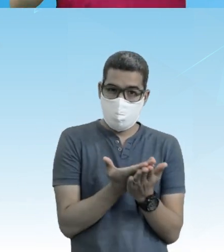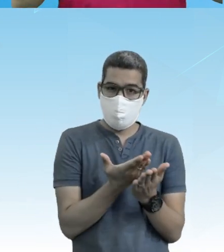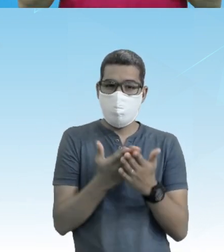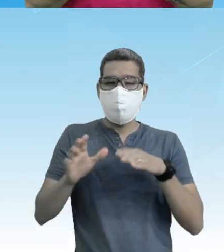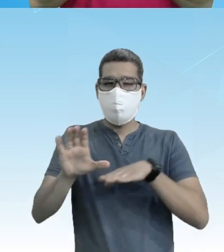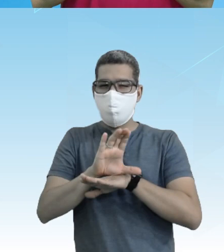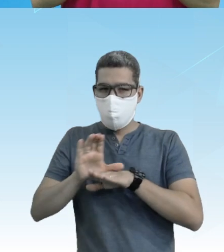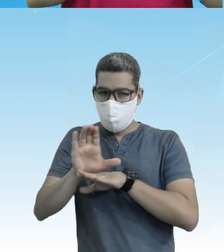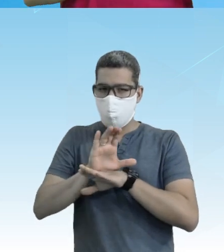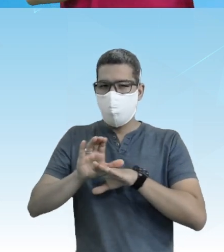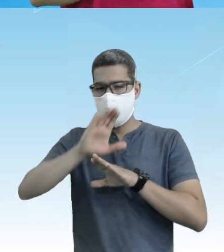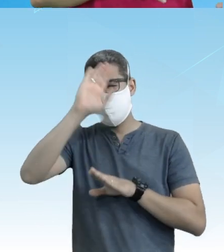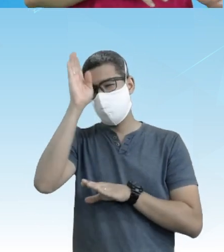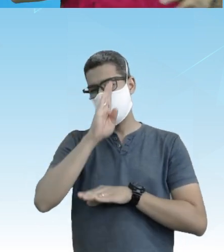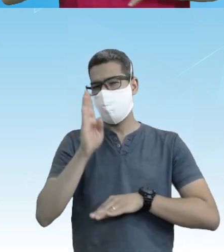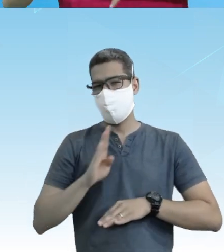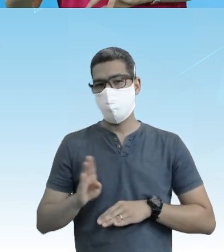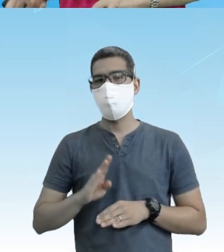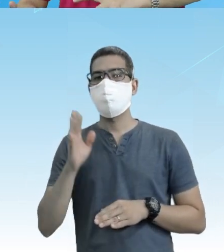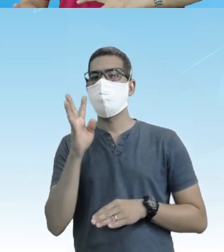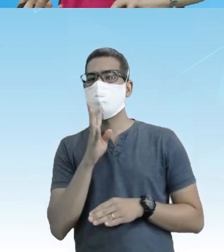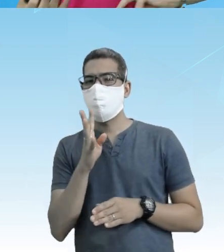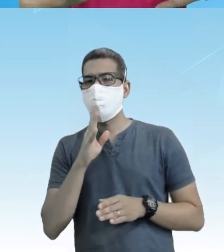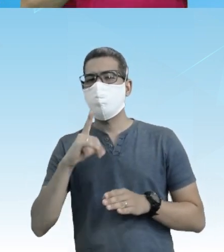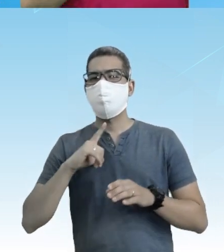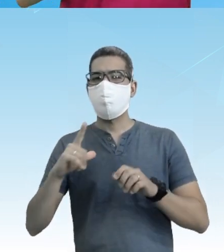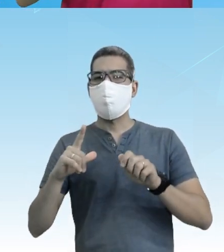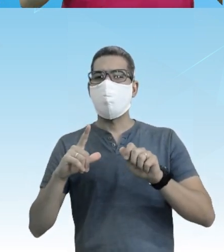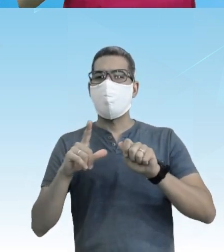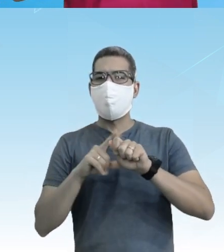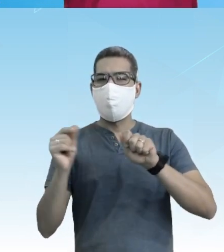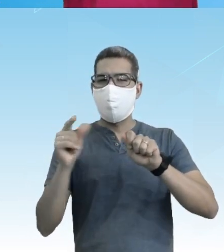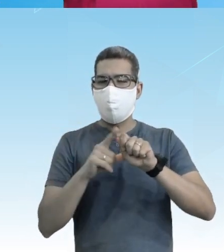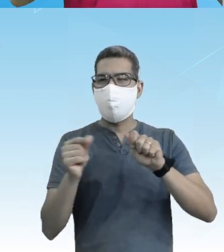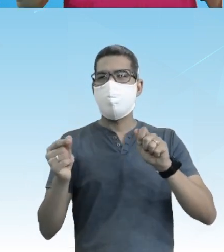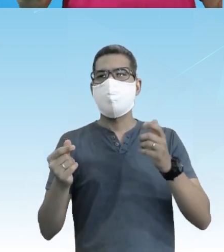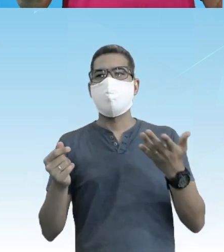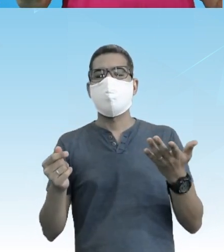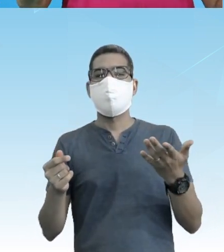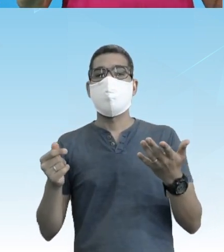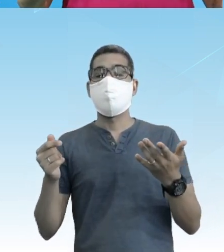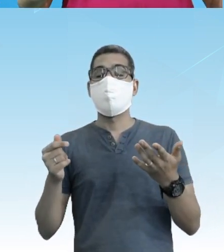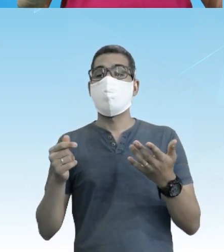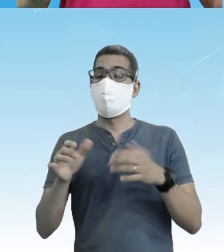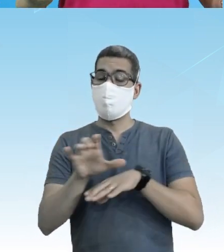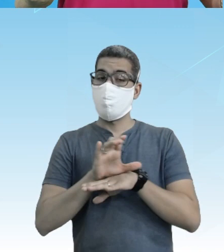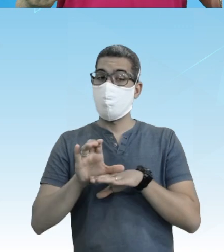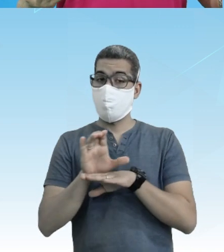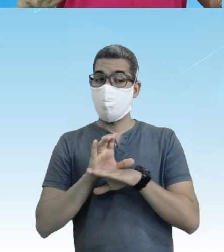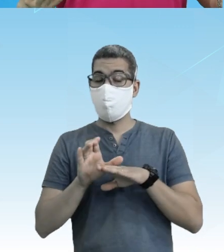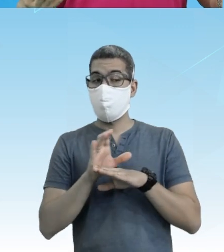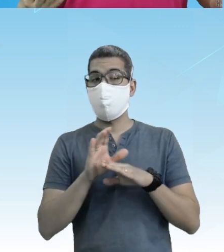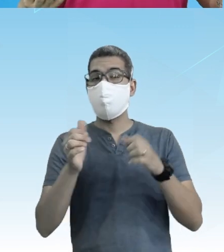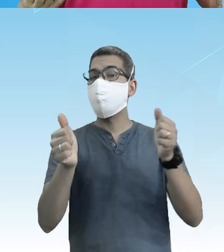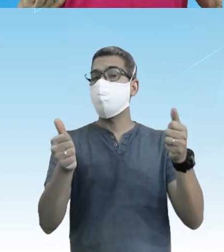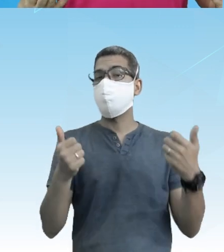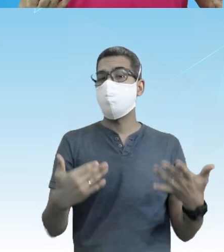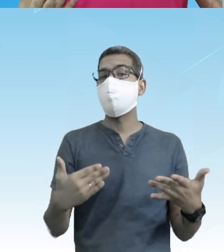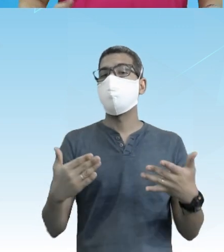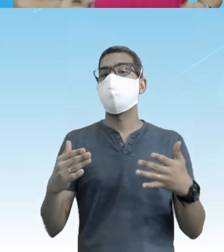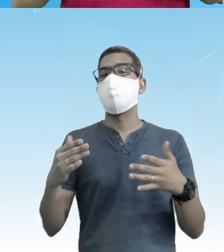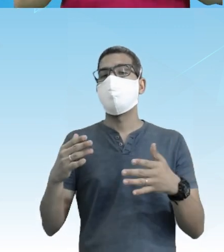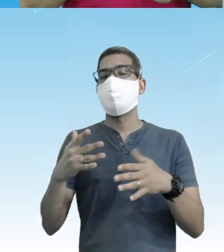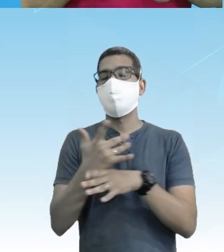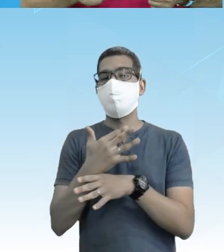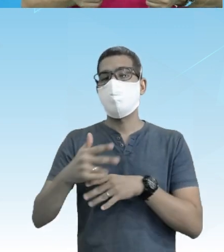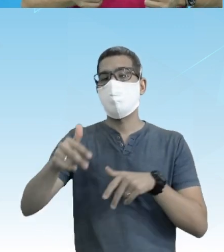sua estrutura, certo? Os artigos, certo? Conhecer qual o artigo da Constituição que trabalha a cidadania,